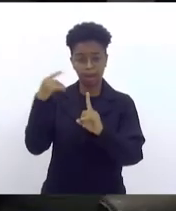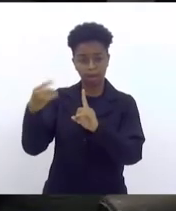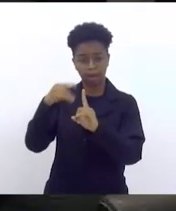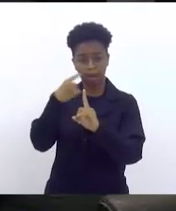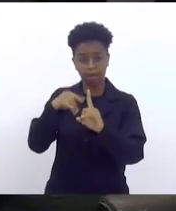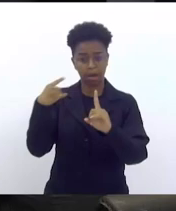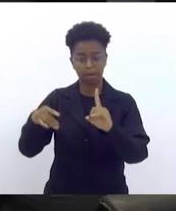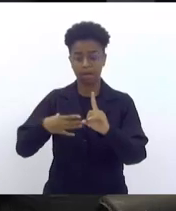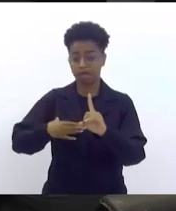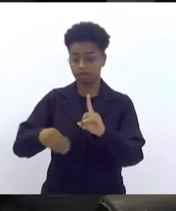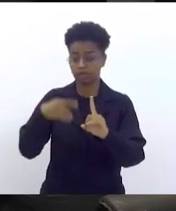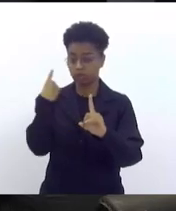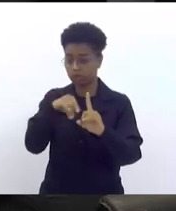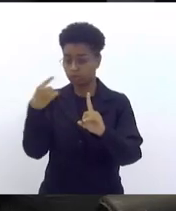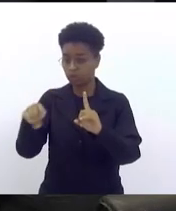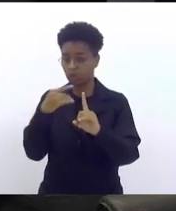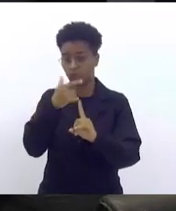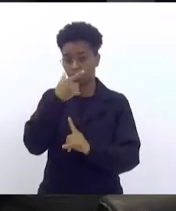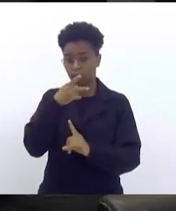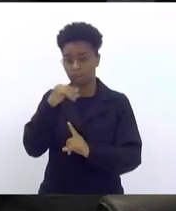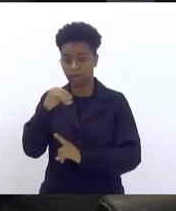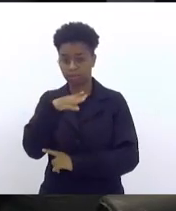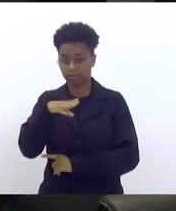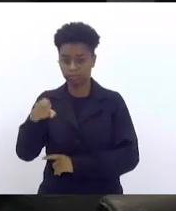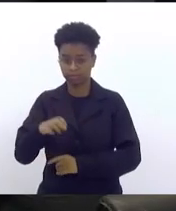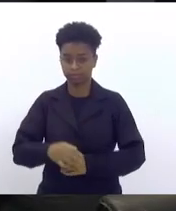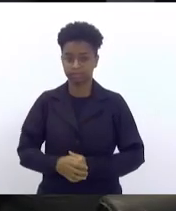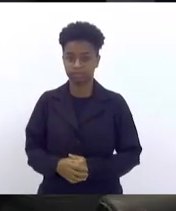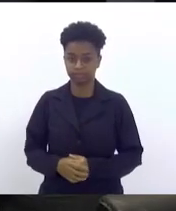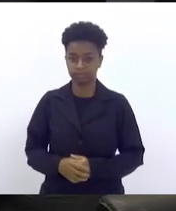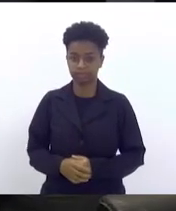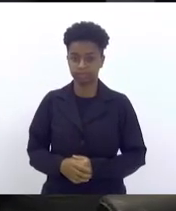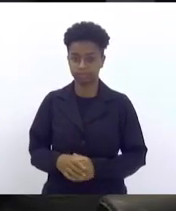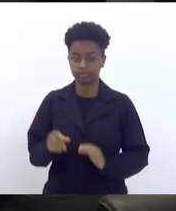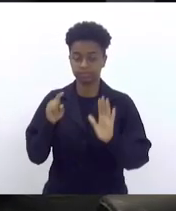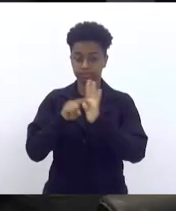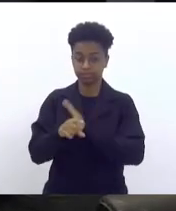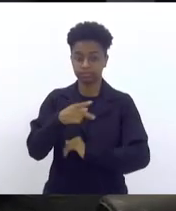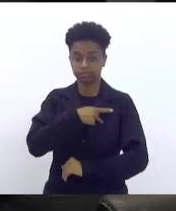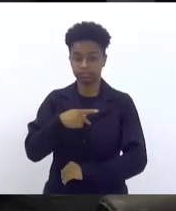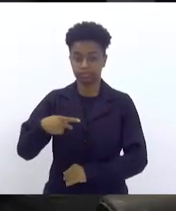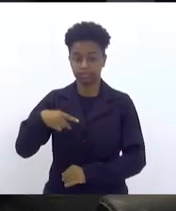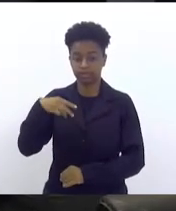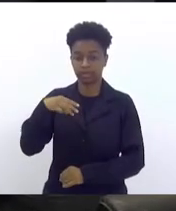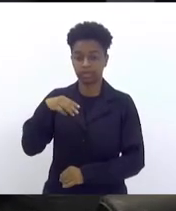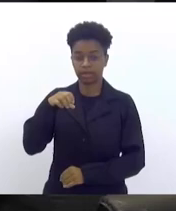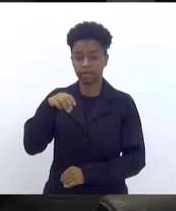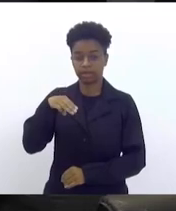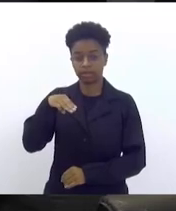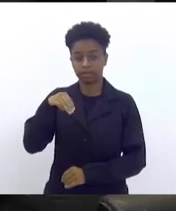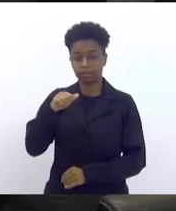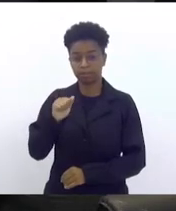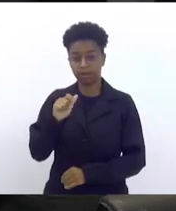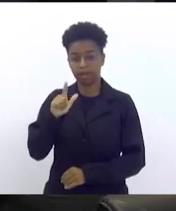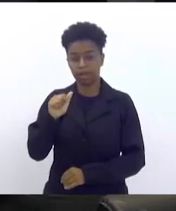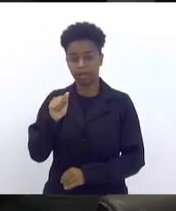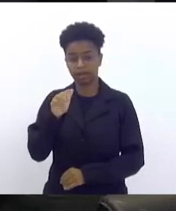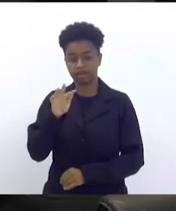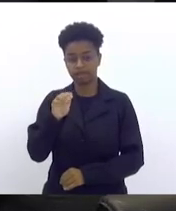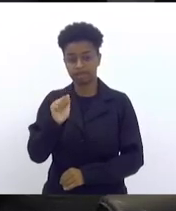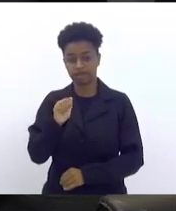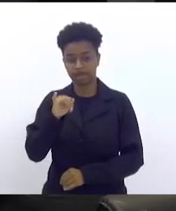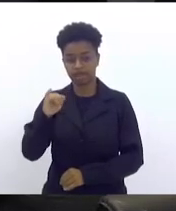drogado dentro de casa Pergunta para o pastor Silas Malafaia que disse para que falou para a gente na última reunião